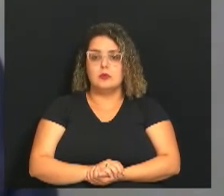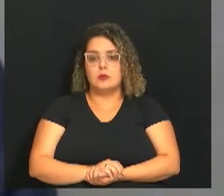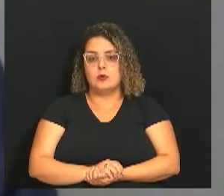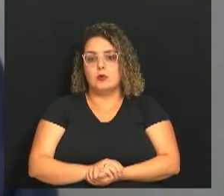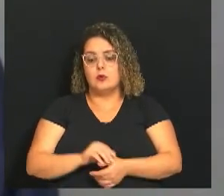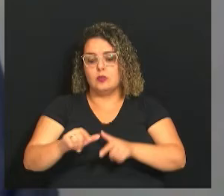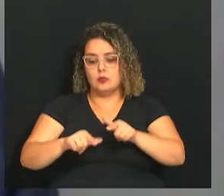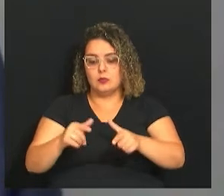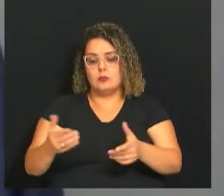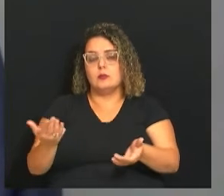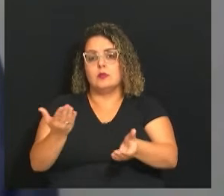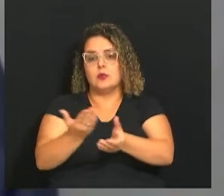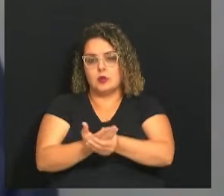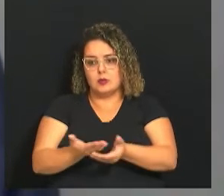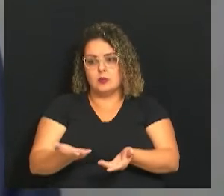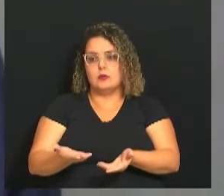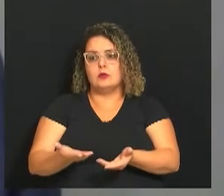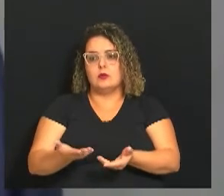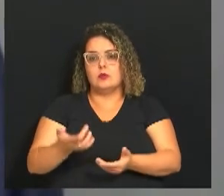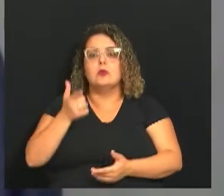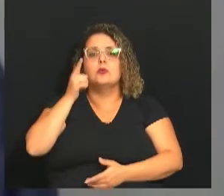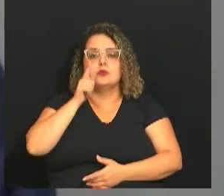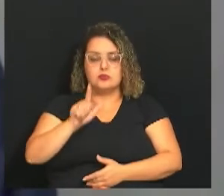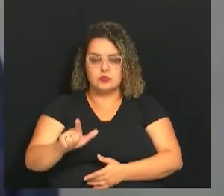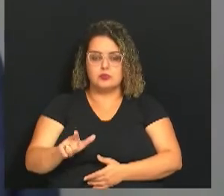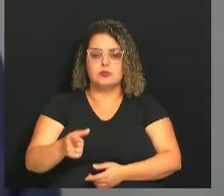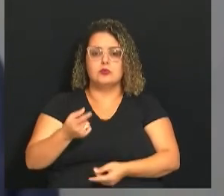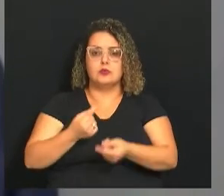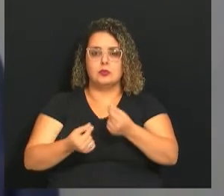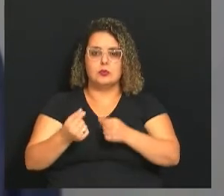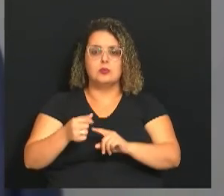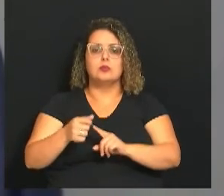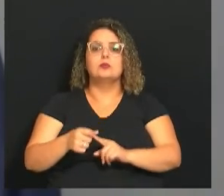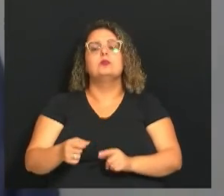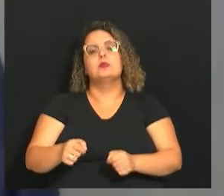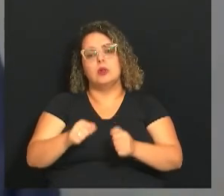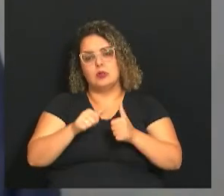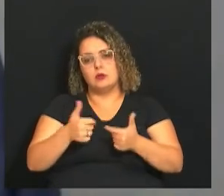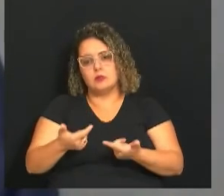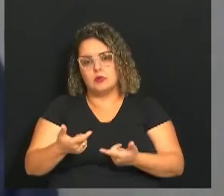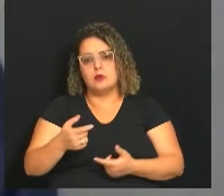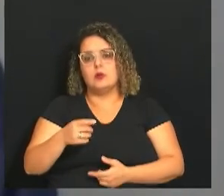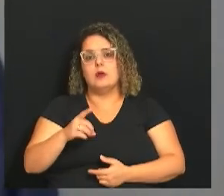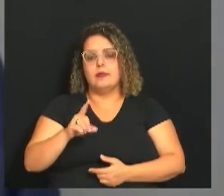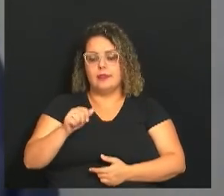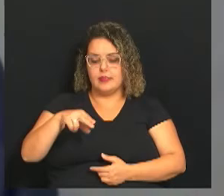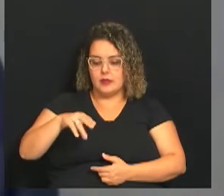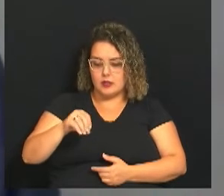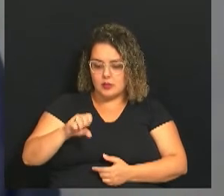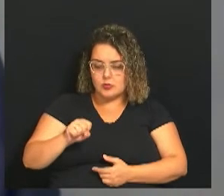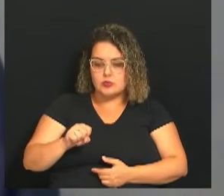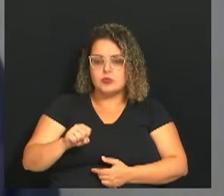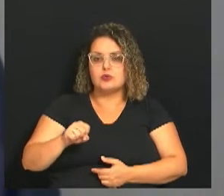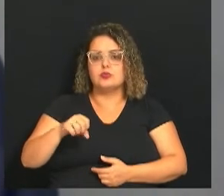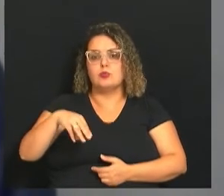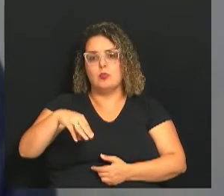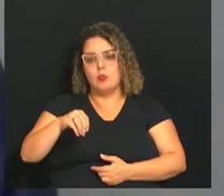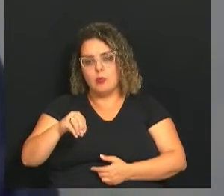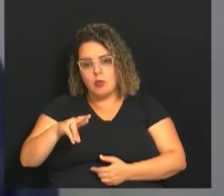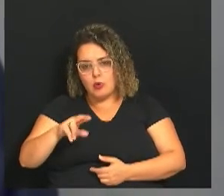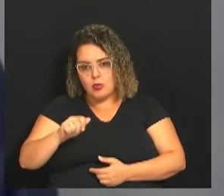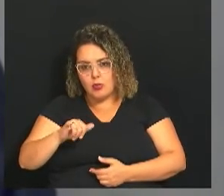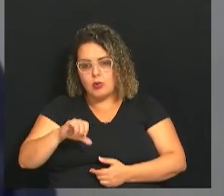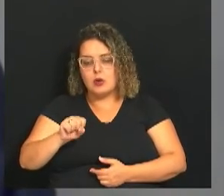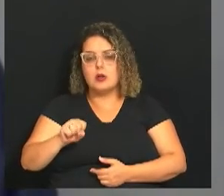teve ganho de causa, recebeu indenização por danos morais, indenização por danos materiais, porque ele teve perda de